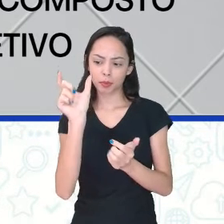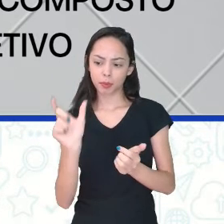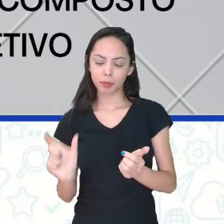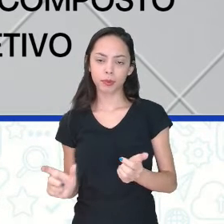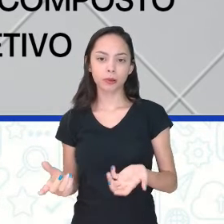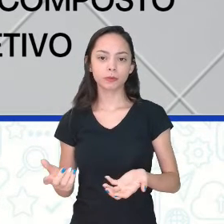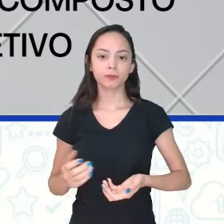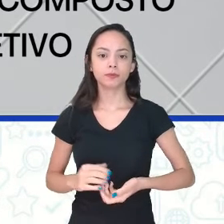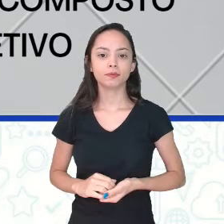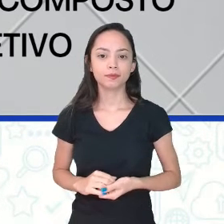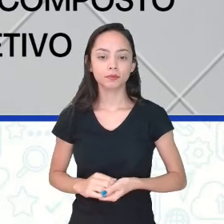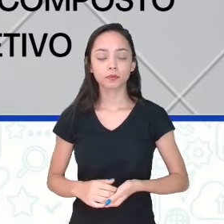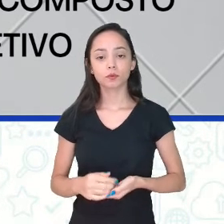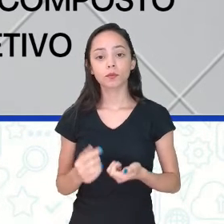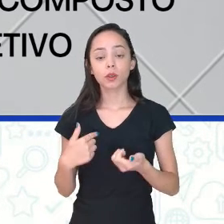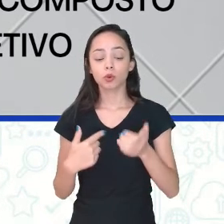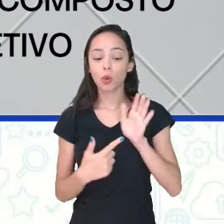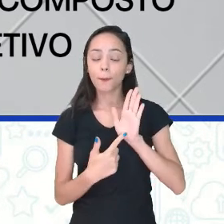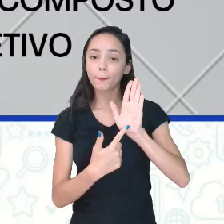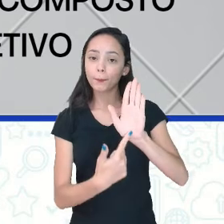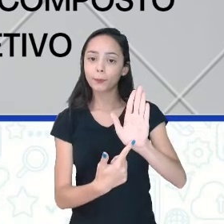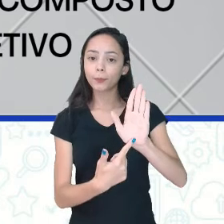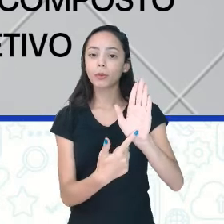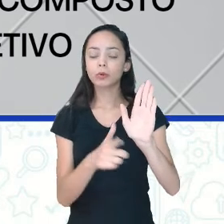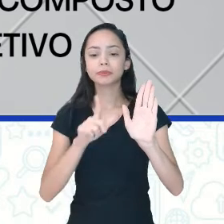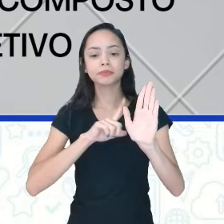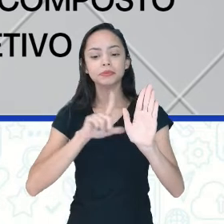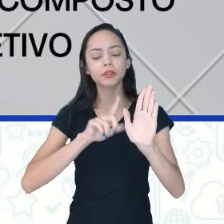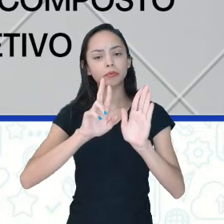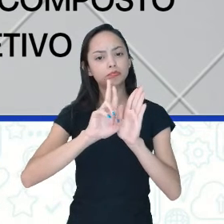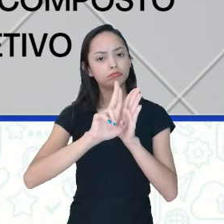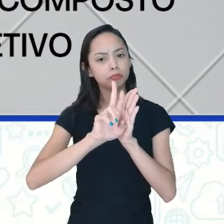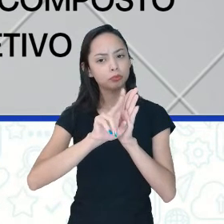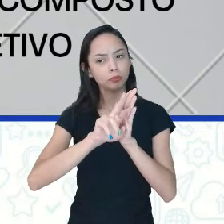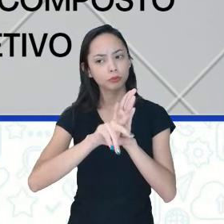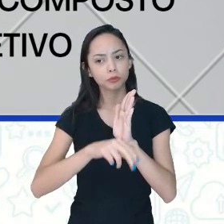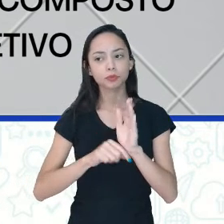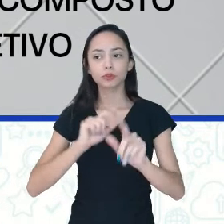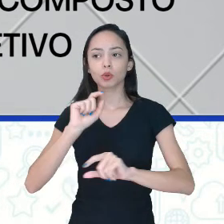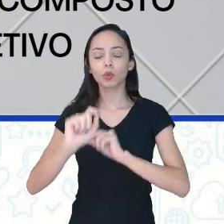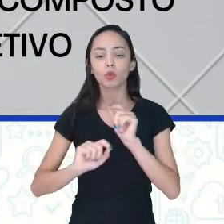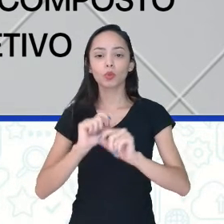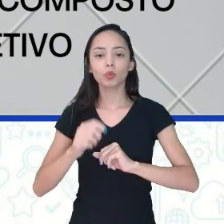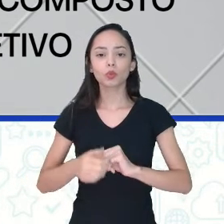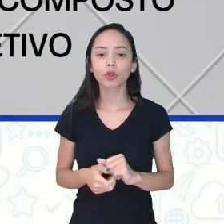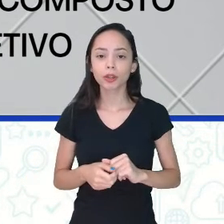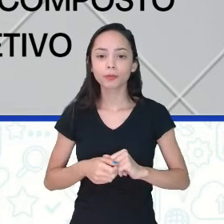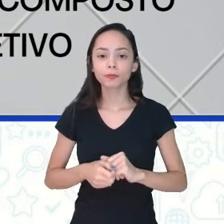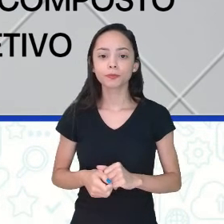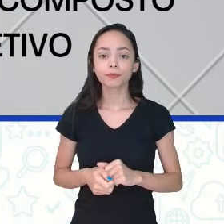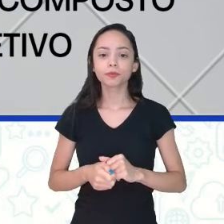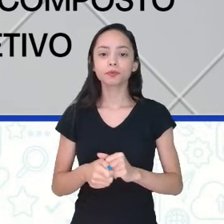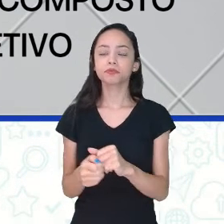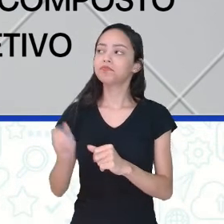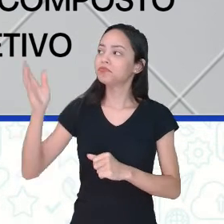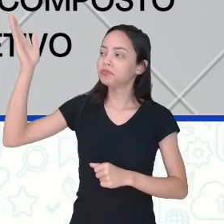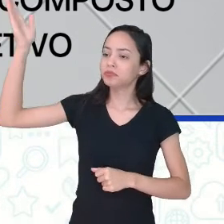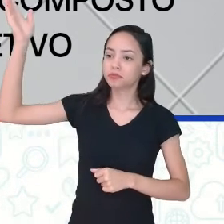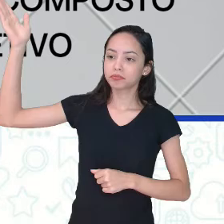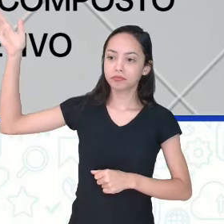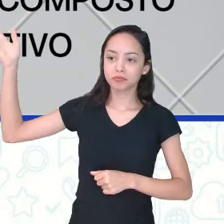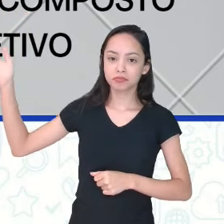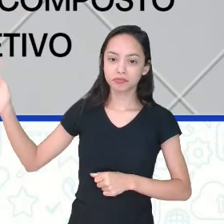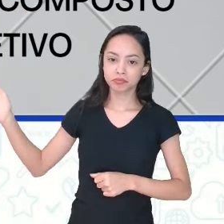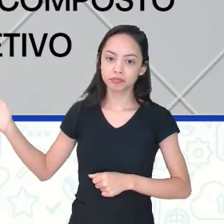Quando eu trago aqui os substantivos, eles também têm diferenças entre eles. Então, comum próprio, concreto abstrato,